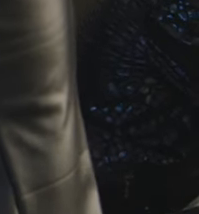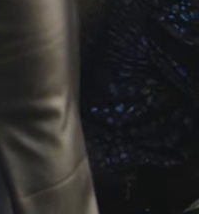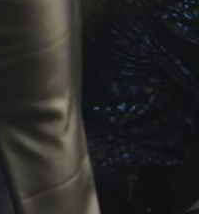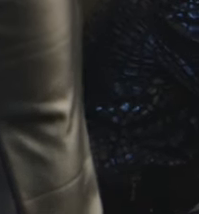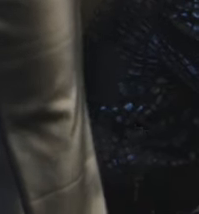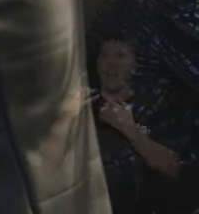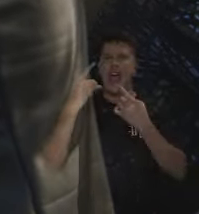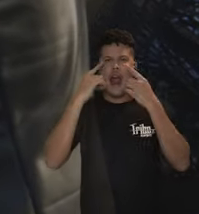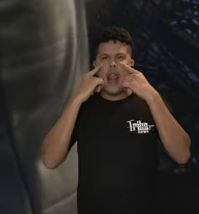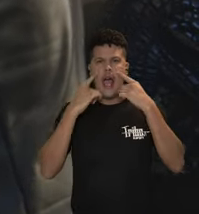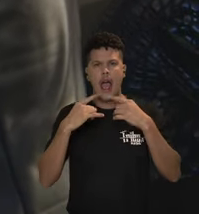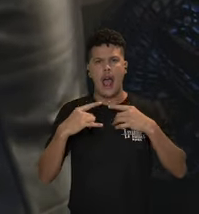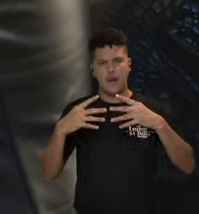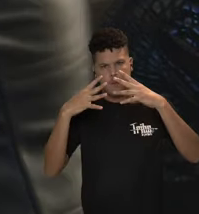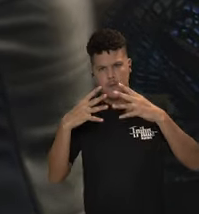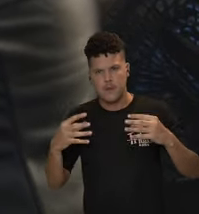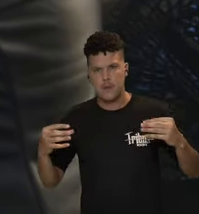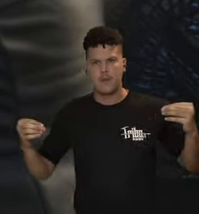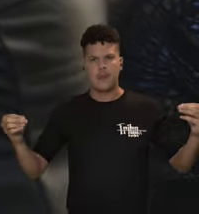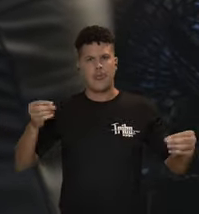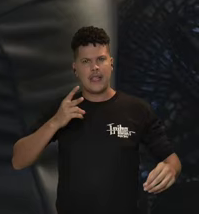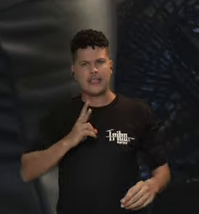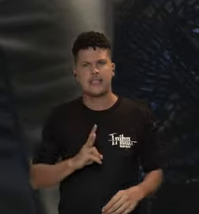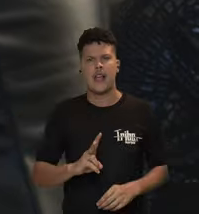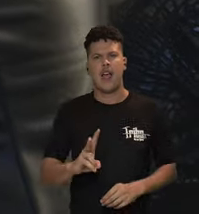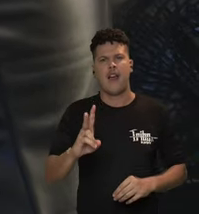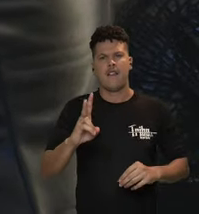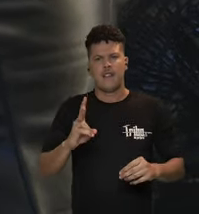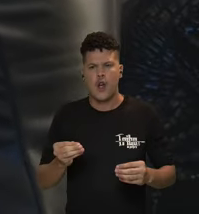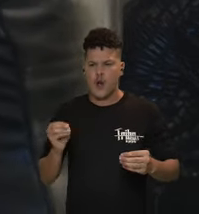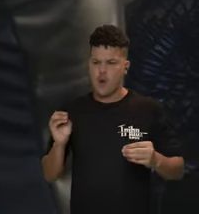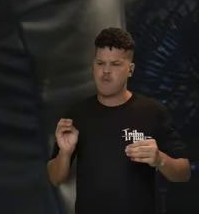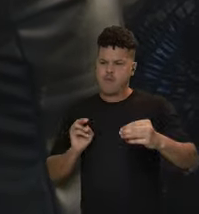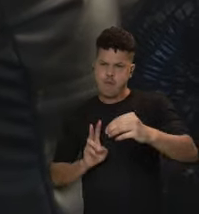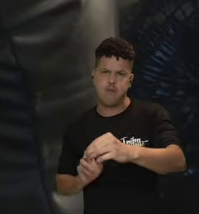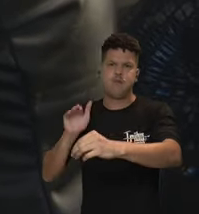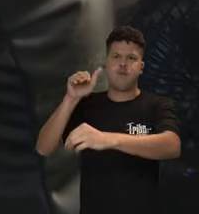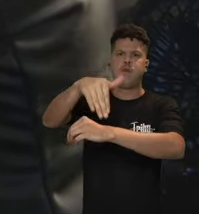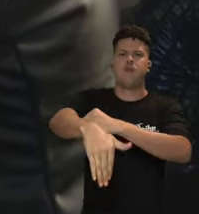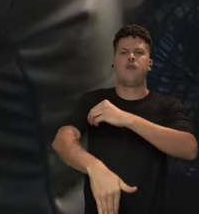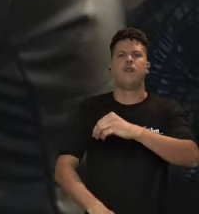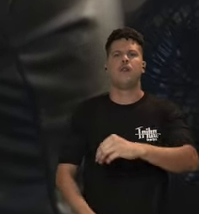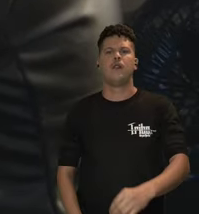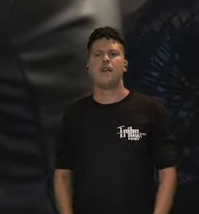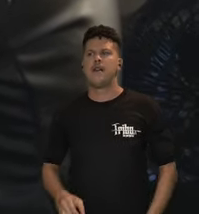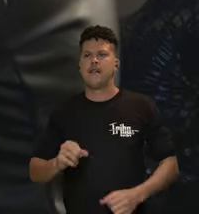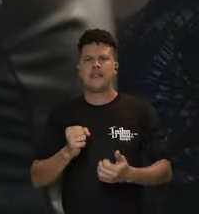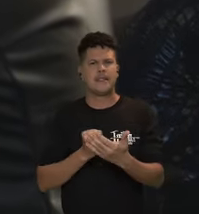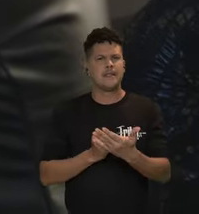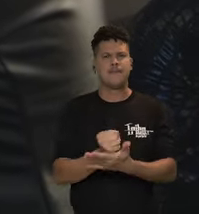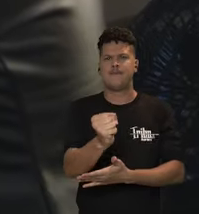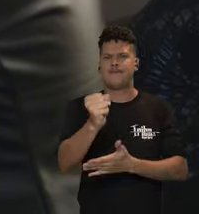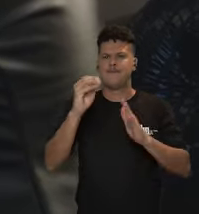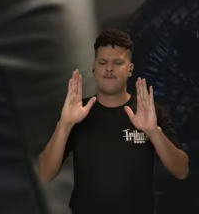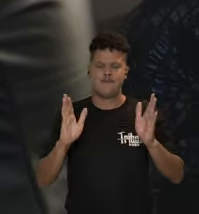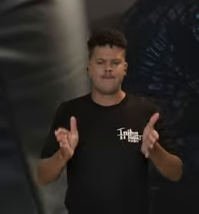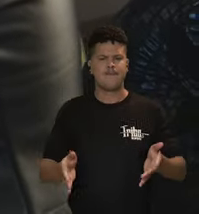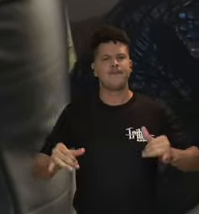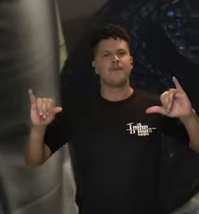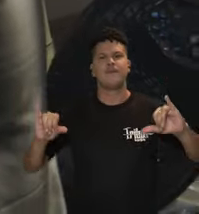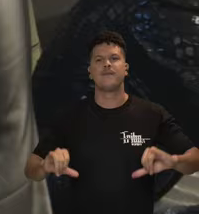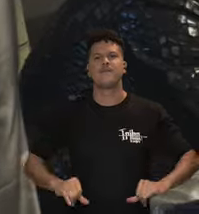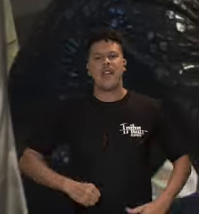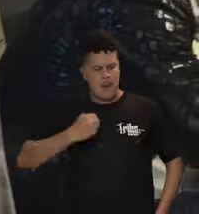dos olhos se tornam vacina. Se a vida te põe obstáculos, cê passa por cima. Mas já passaram as dores, ficaram